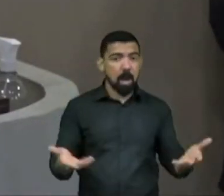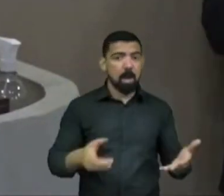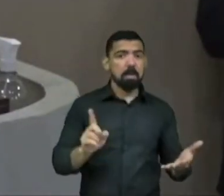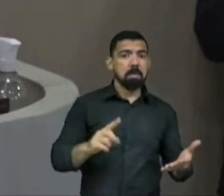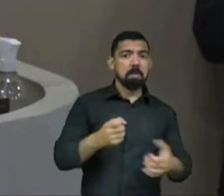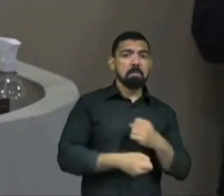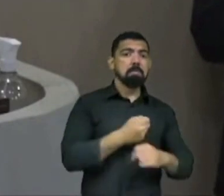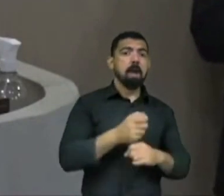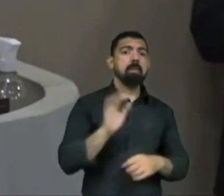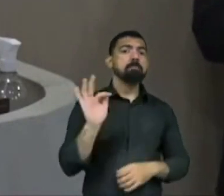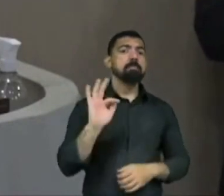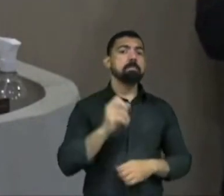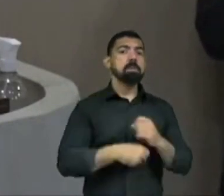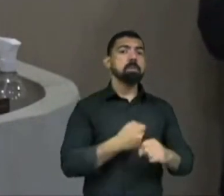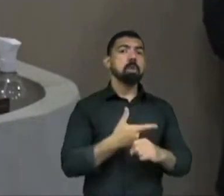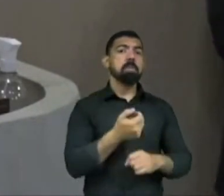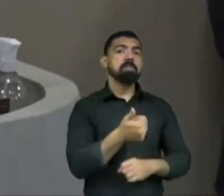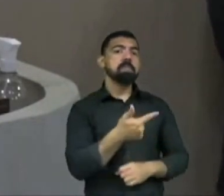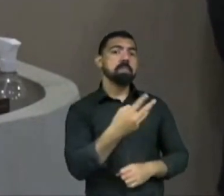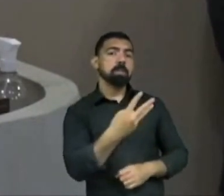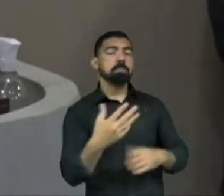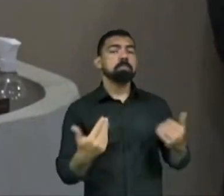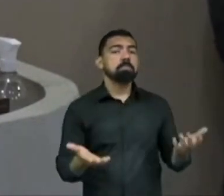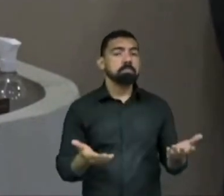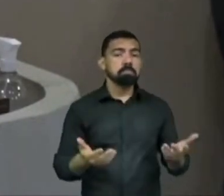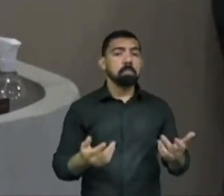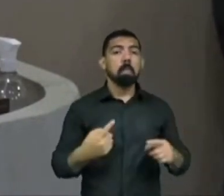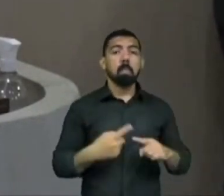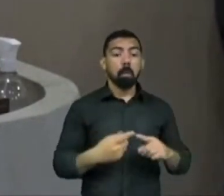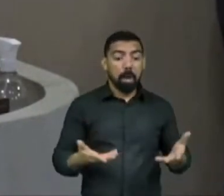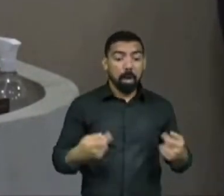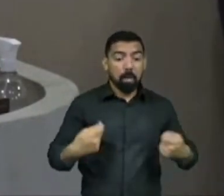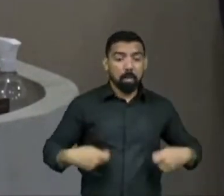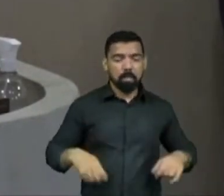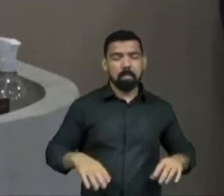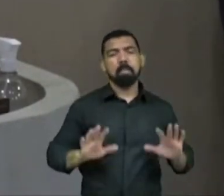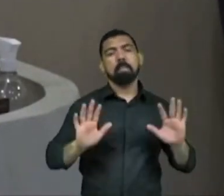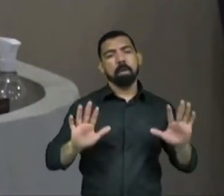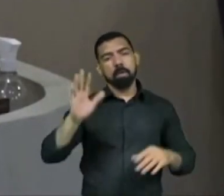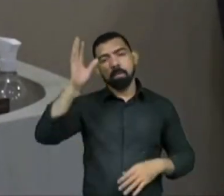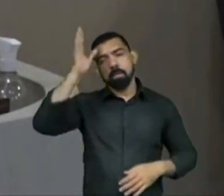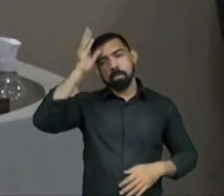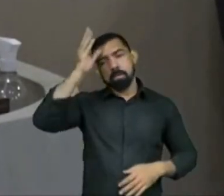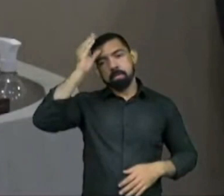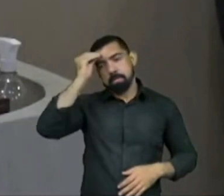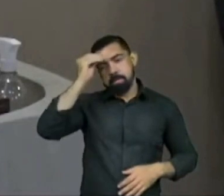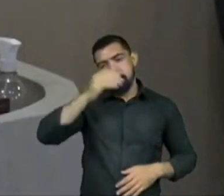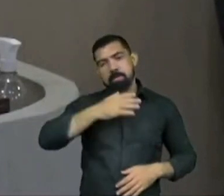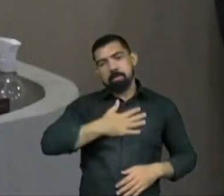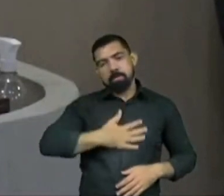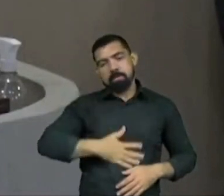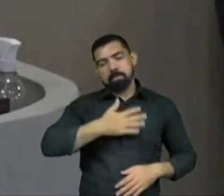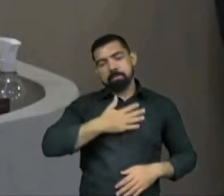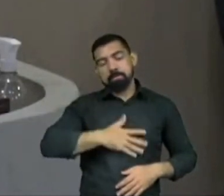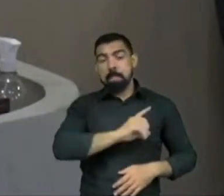2023? Mas, como eu disse que nada como um dia atrás do outro, foi muito. A deputada Silvana comentou aqui